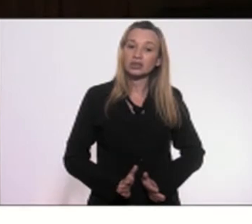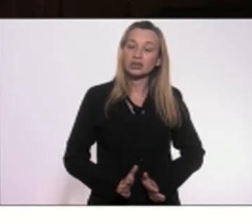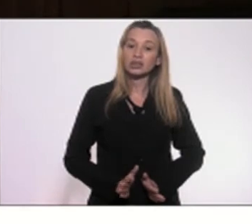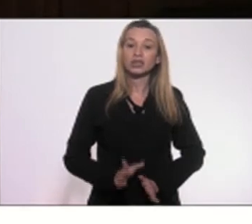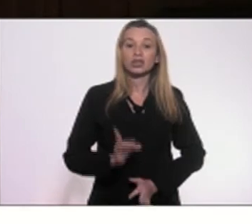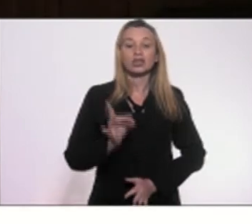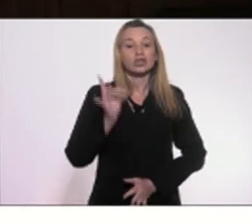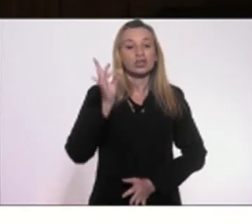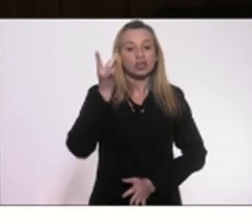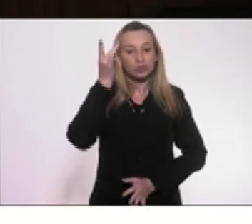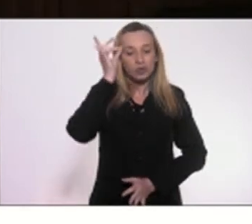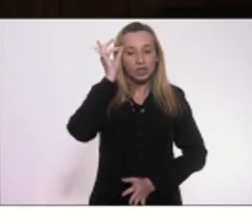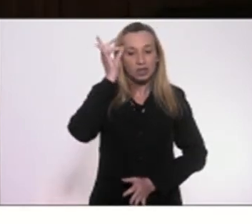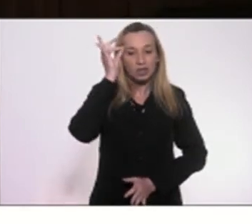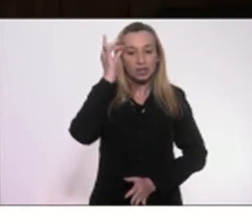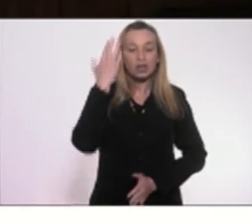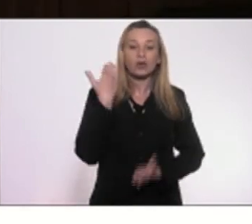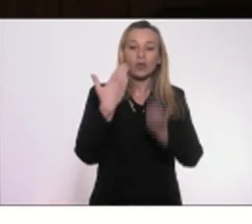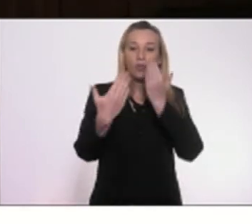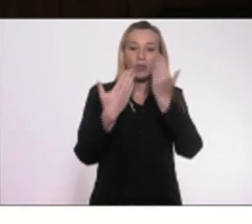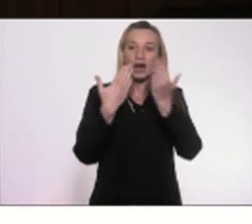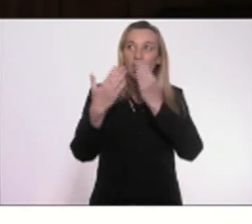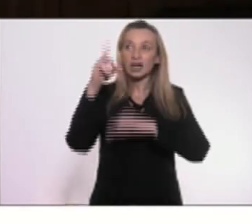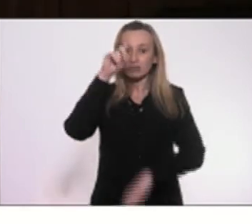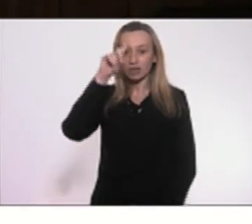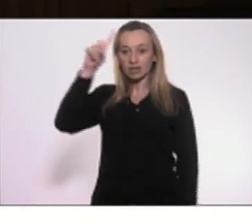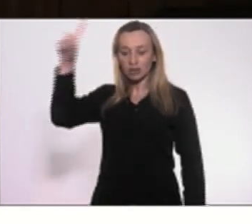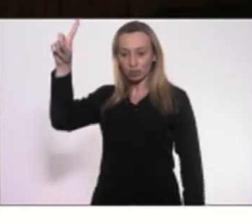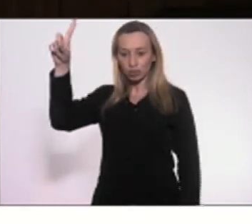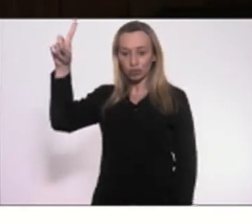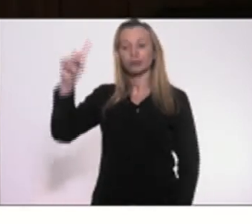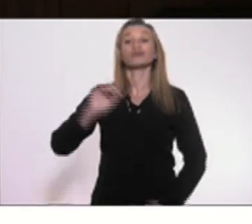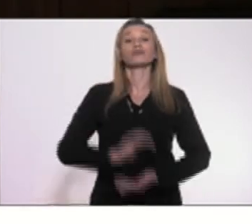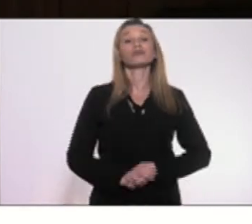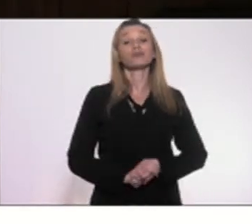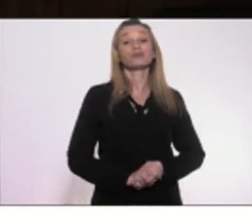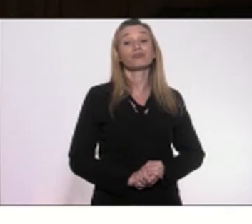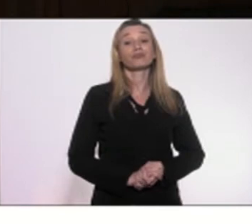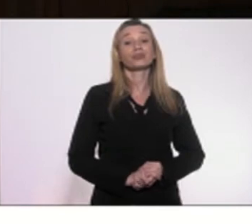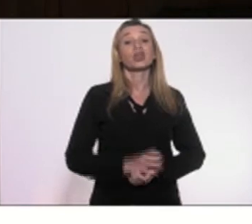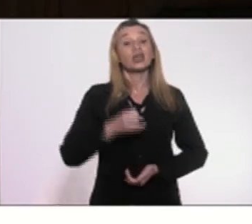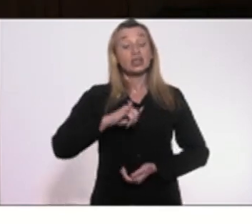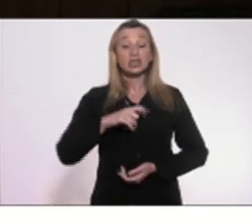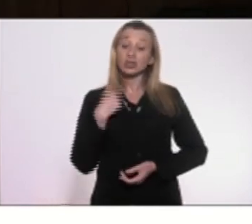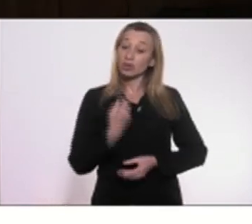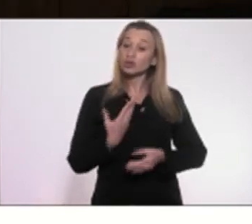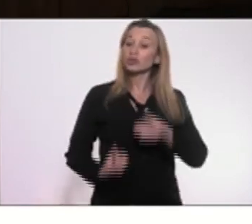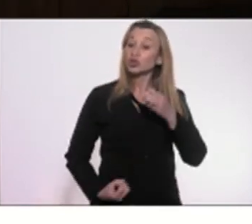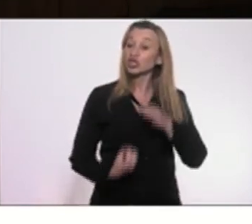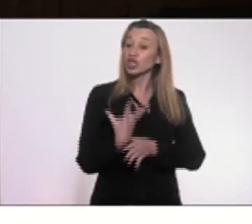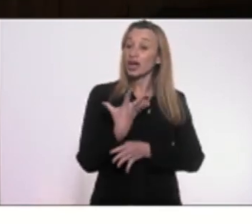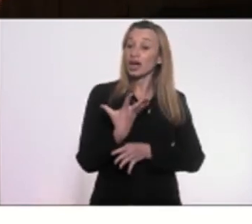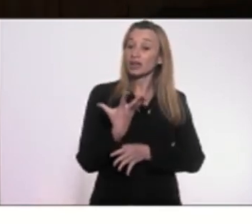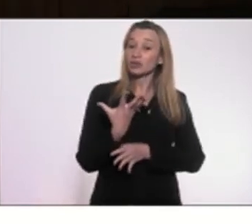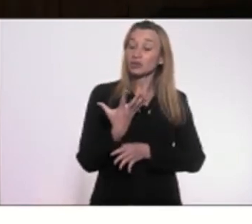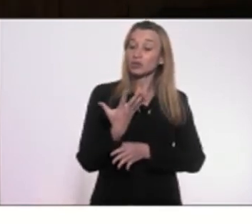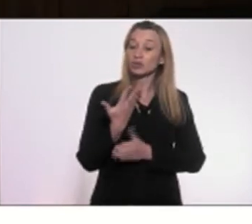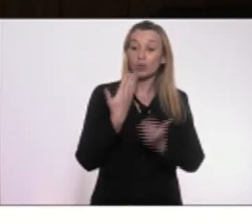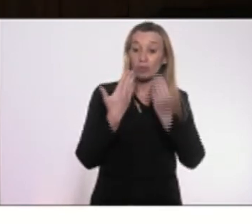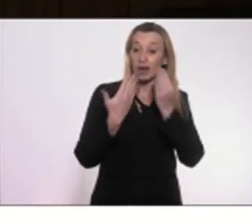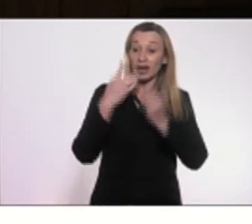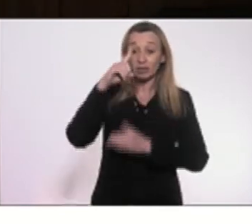espiritualmente à imagem e semelhança de Deus. Se fomos criados a essa imagem e